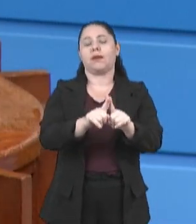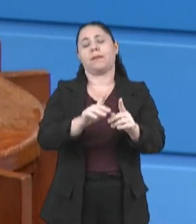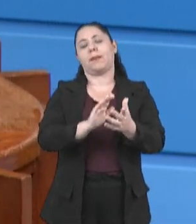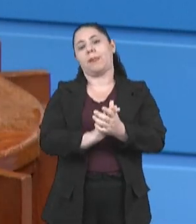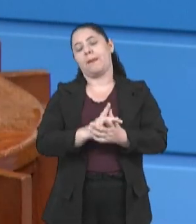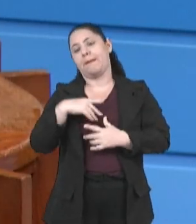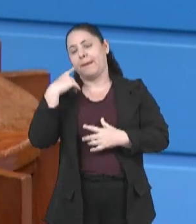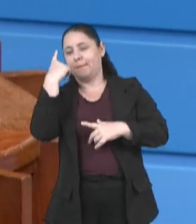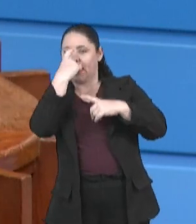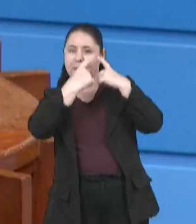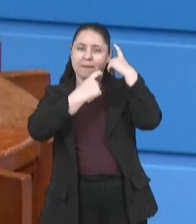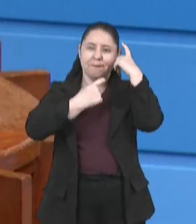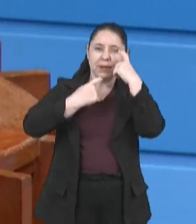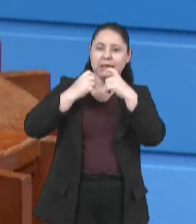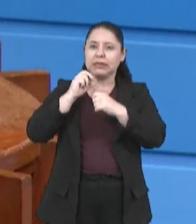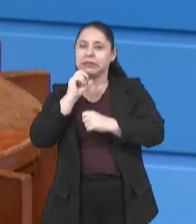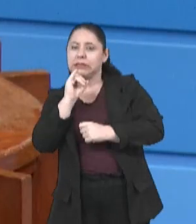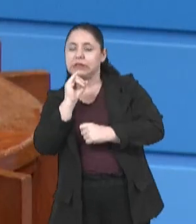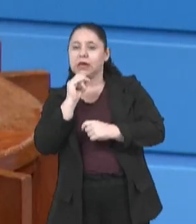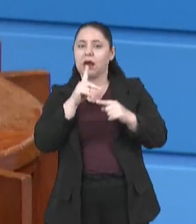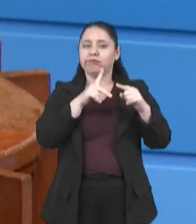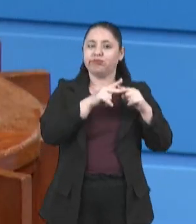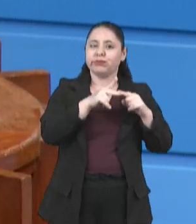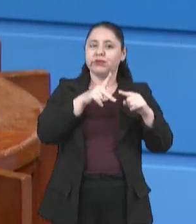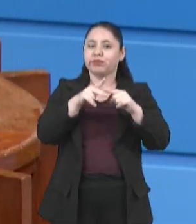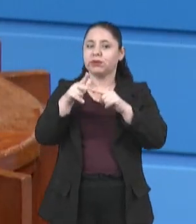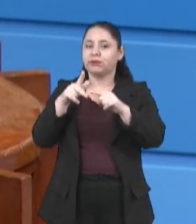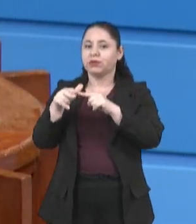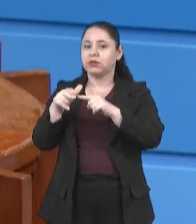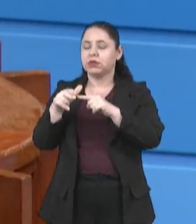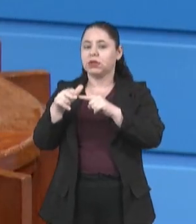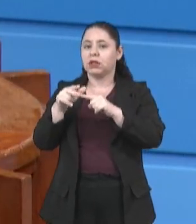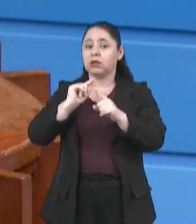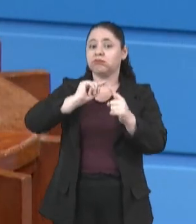fico preocupado se esses cortes